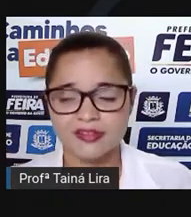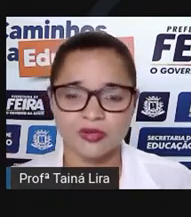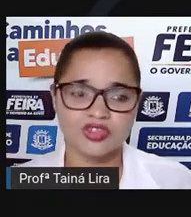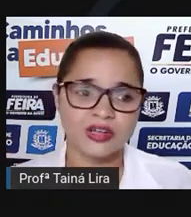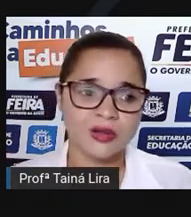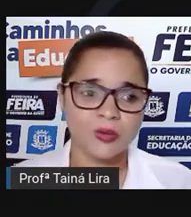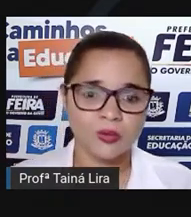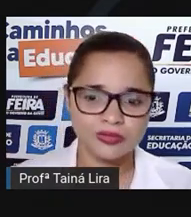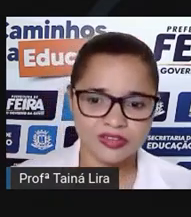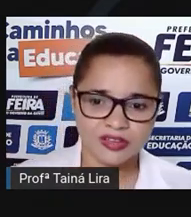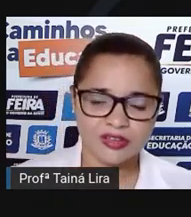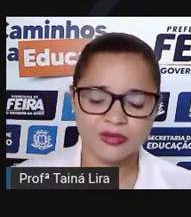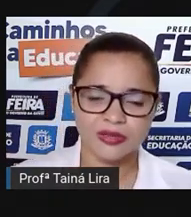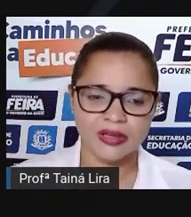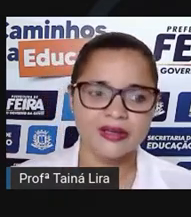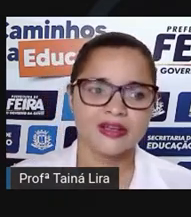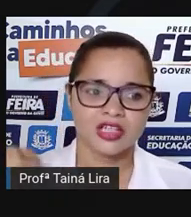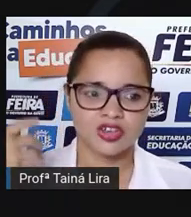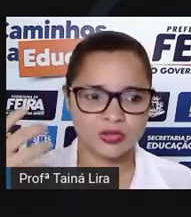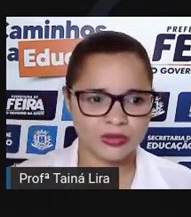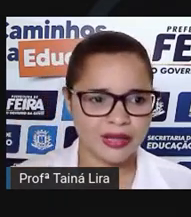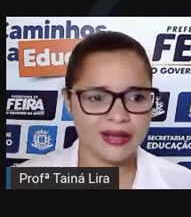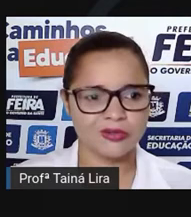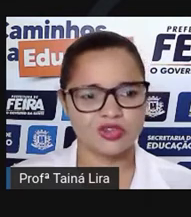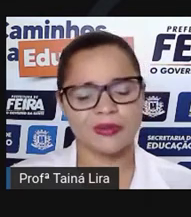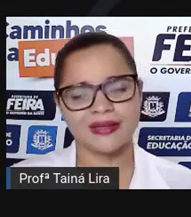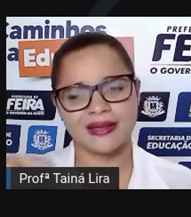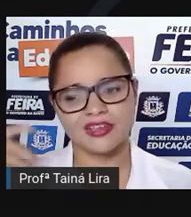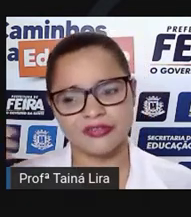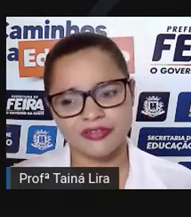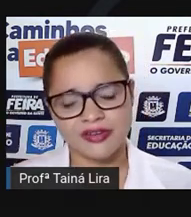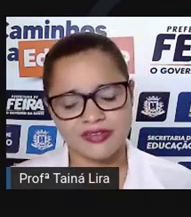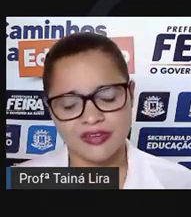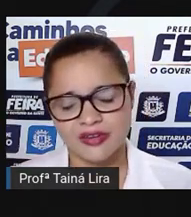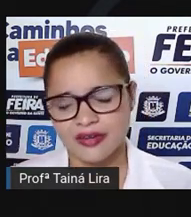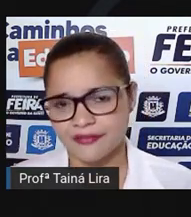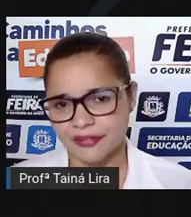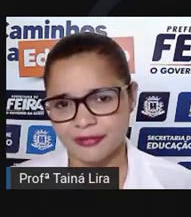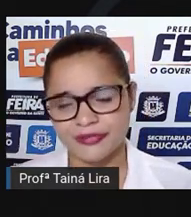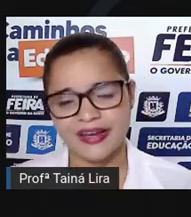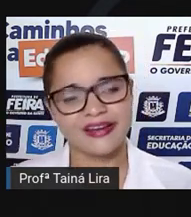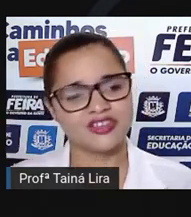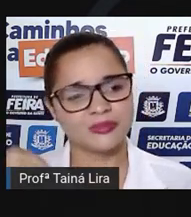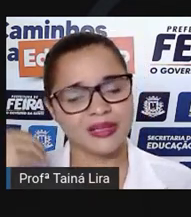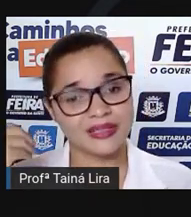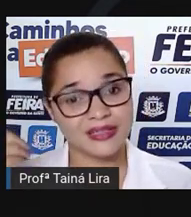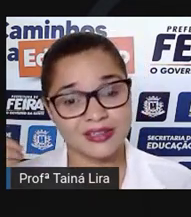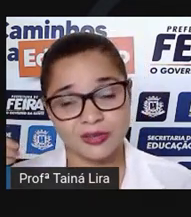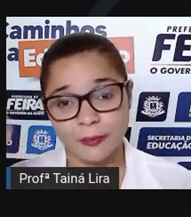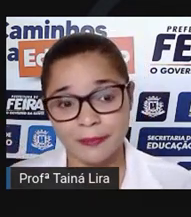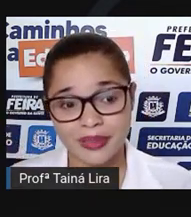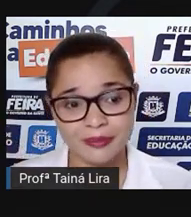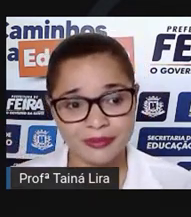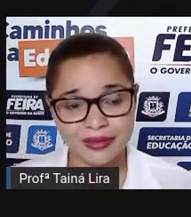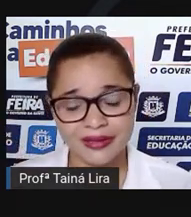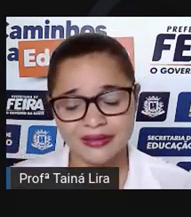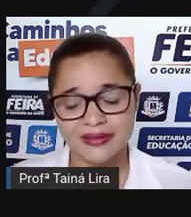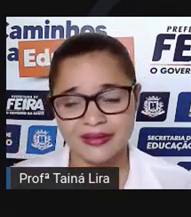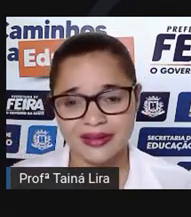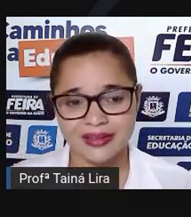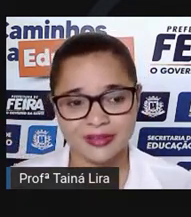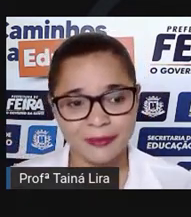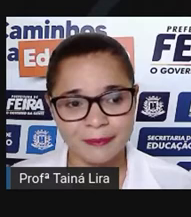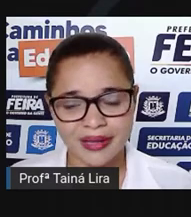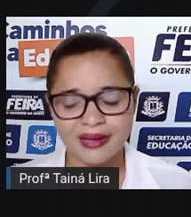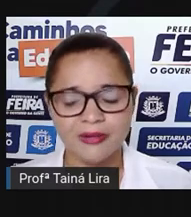outro país onde ela conseguiu né estudar hoje Mauá já fez faculdade Mauá ganhou o prêmio